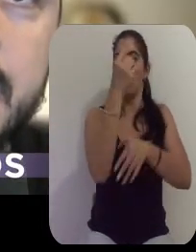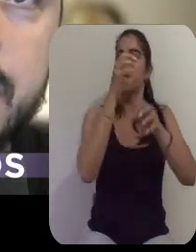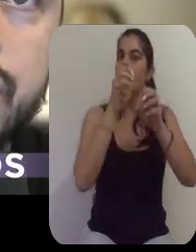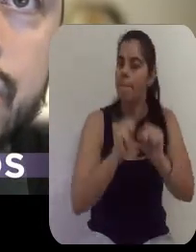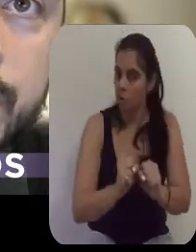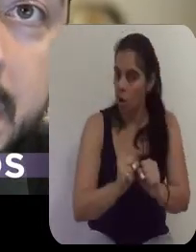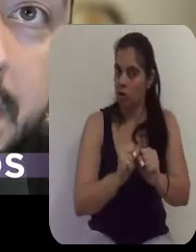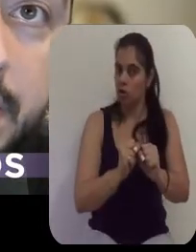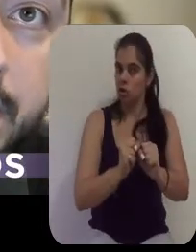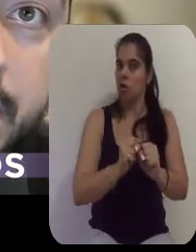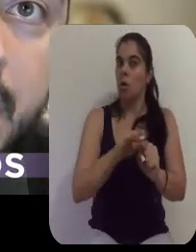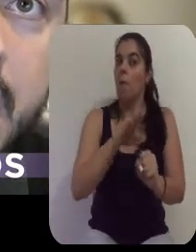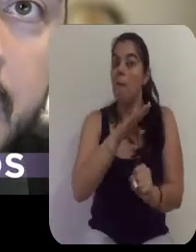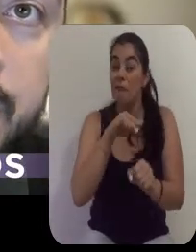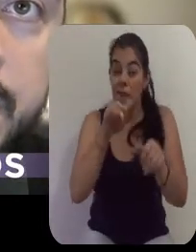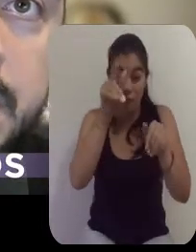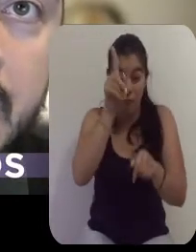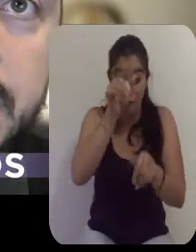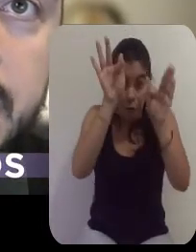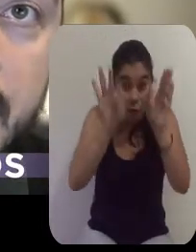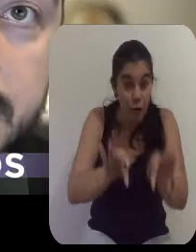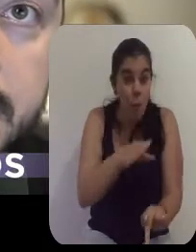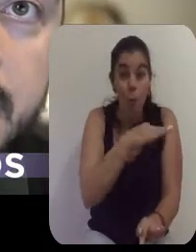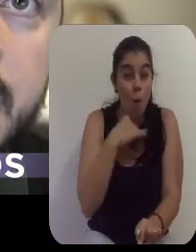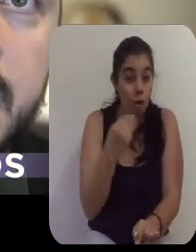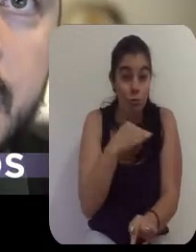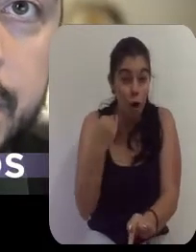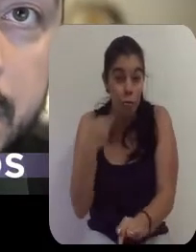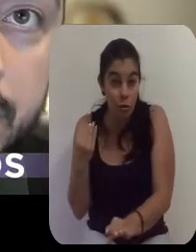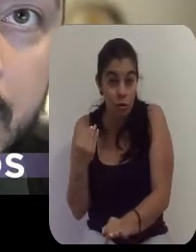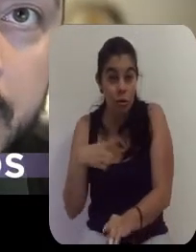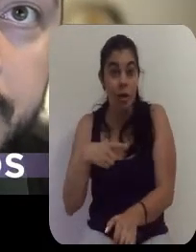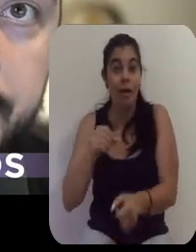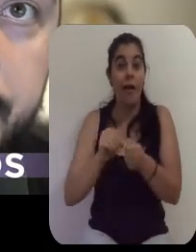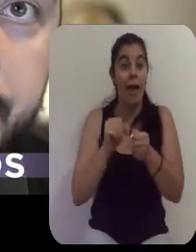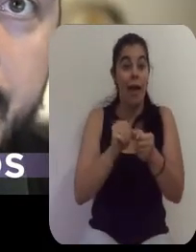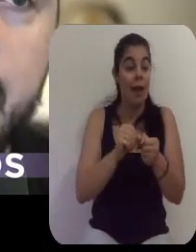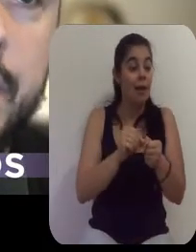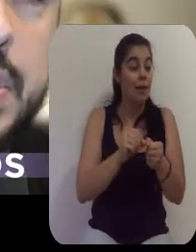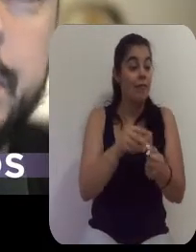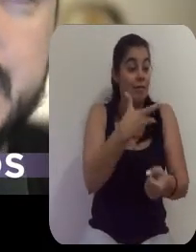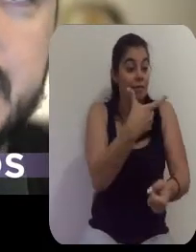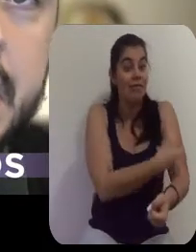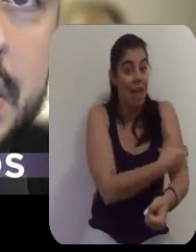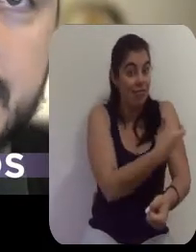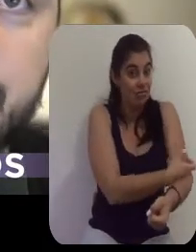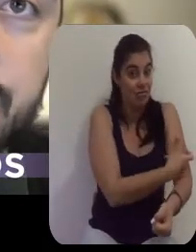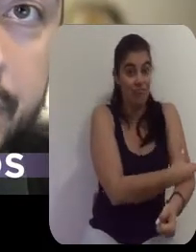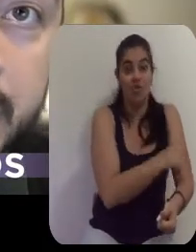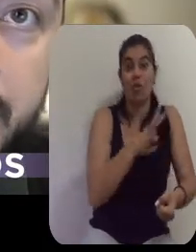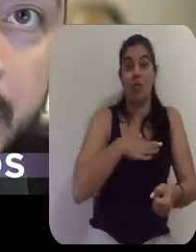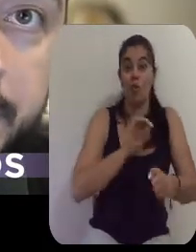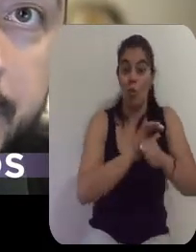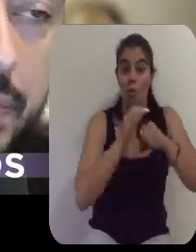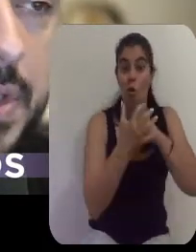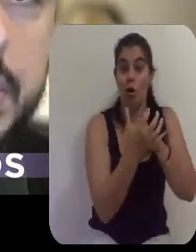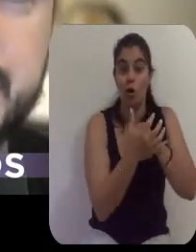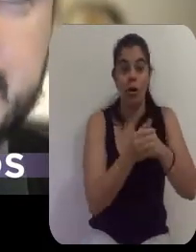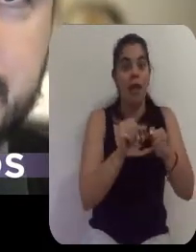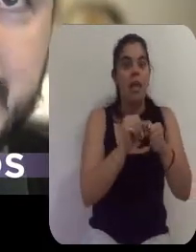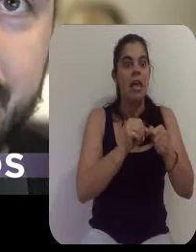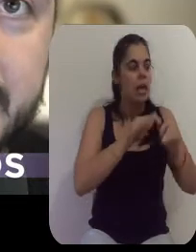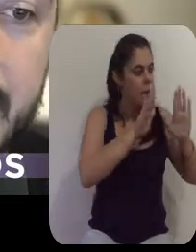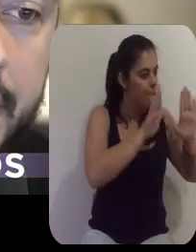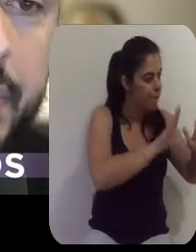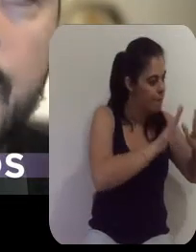e supressão, não sair de casa, não circular. Você não precisa acreditar no que eu estou falando aqui, você não